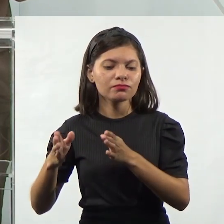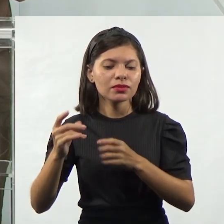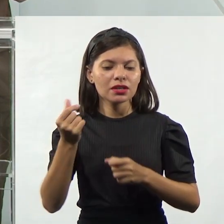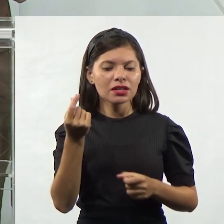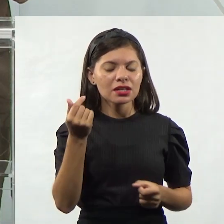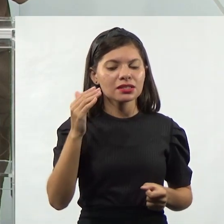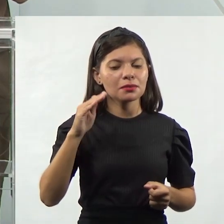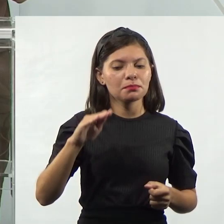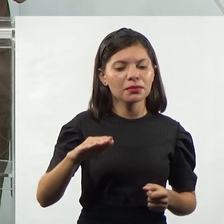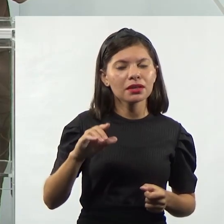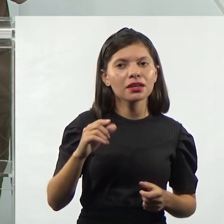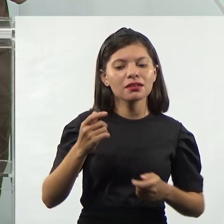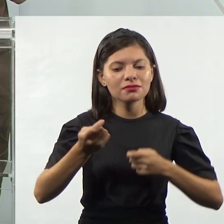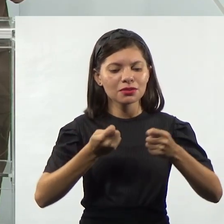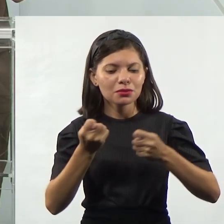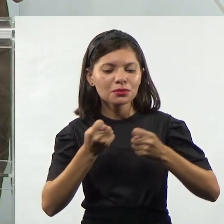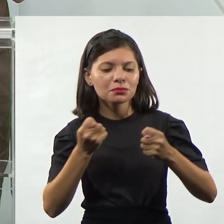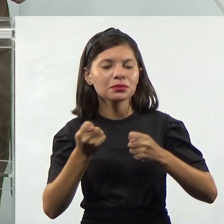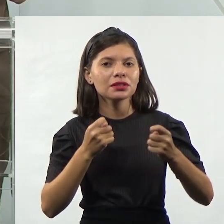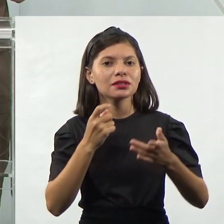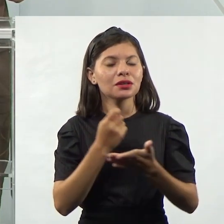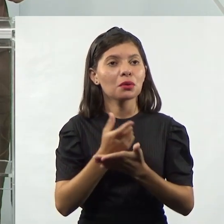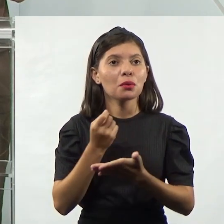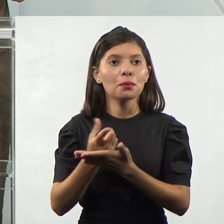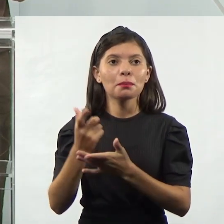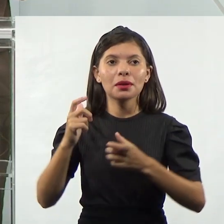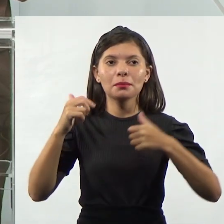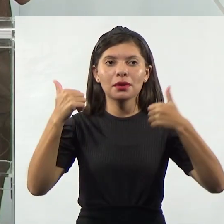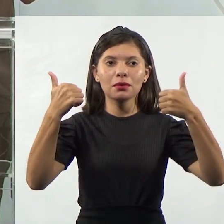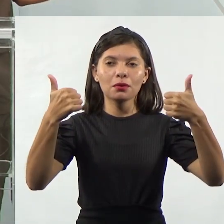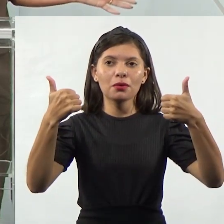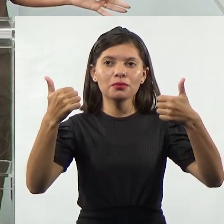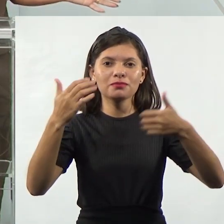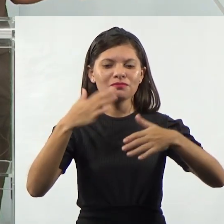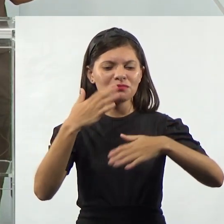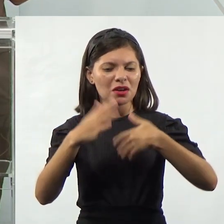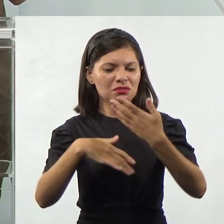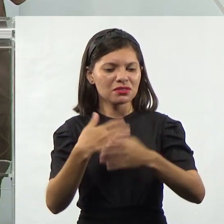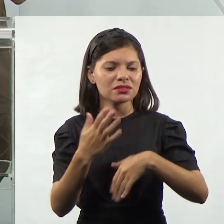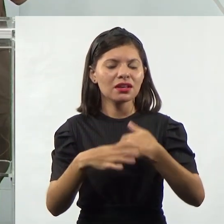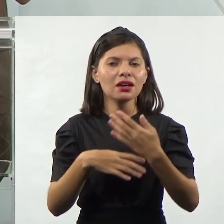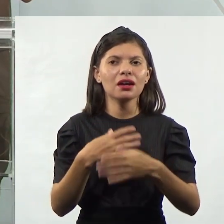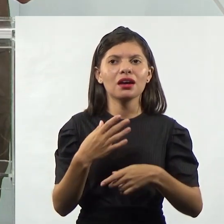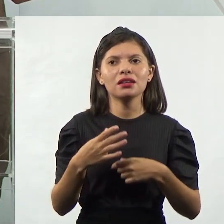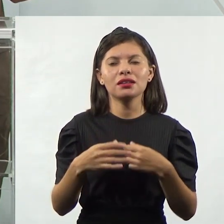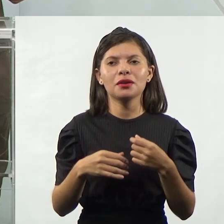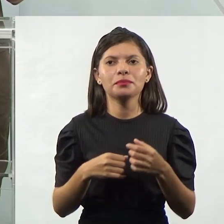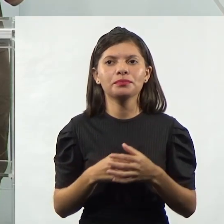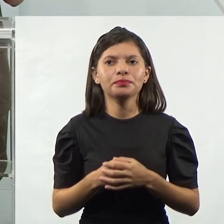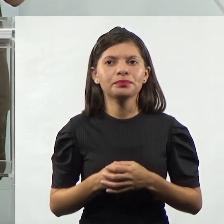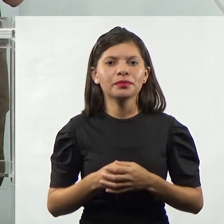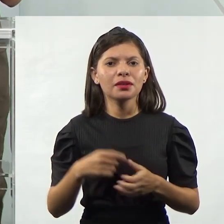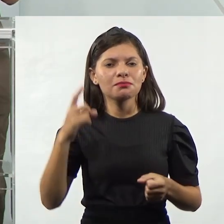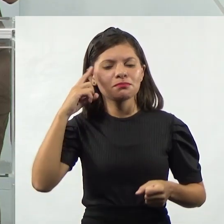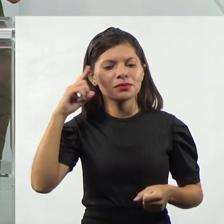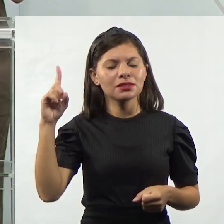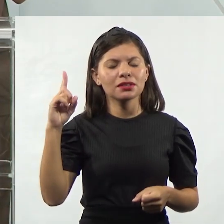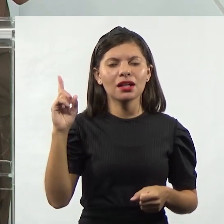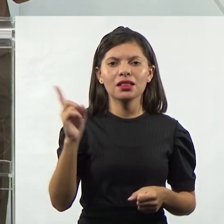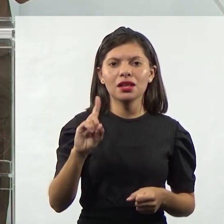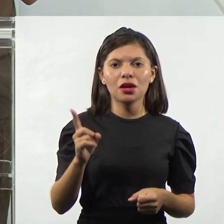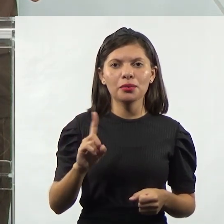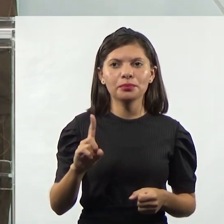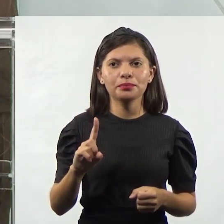organiza, a gente gasta menos, a gente economiza, a gente compra melhor do que fazer aquela coisa assim, desorganizada, né,